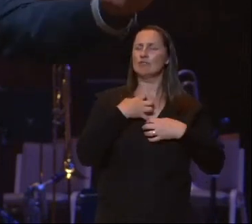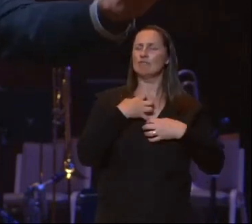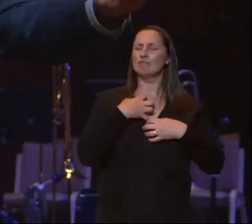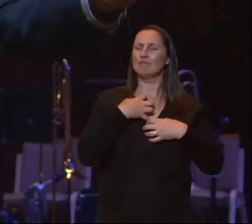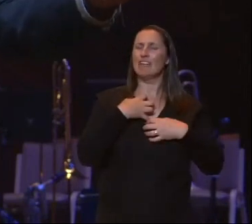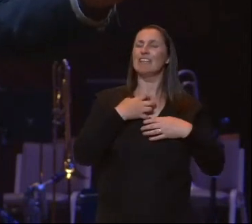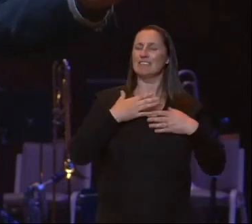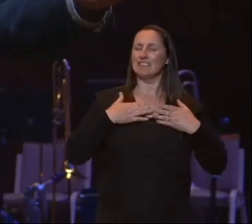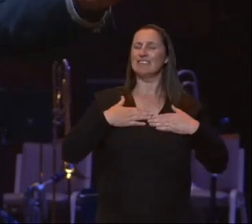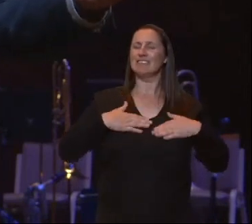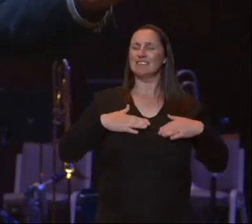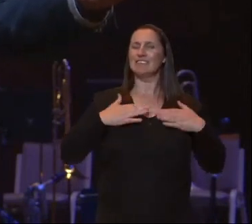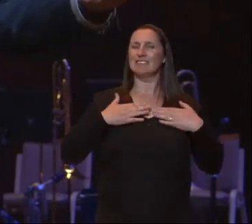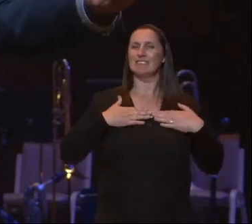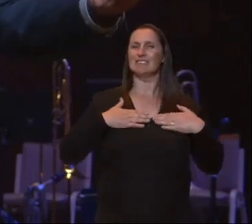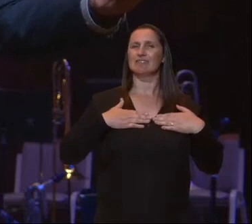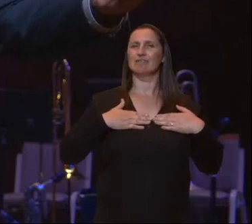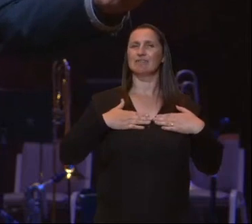descansa.